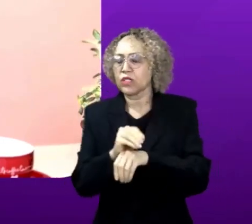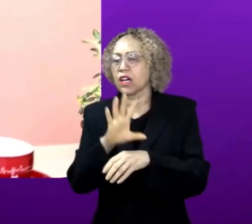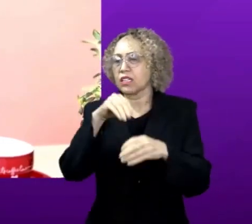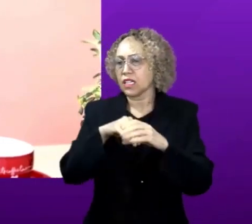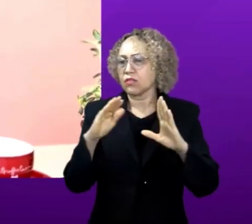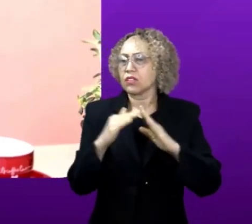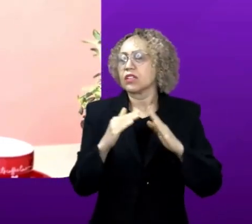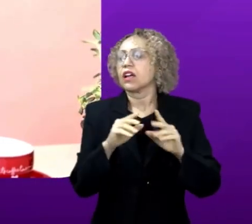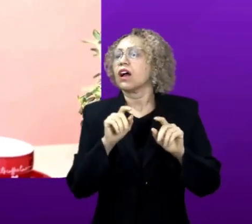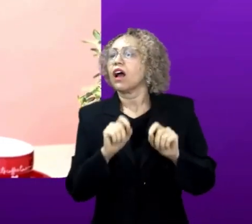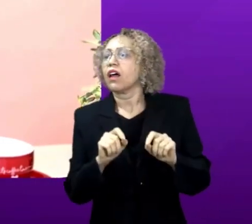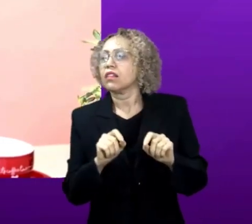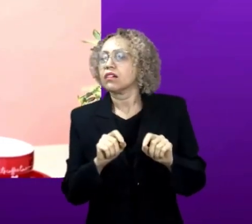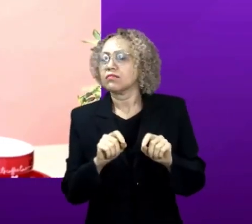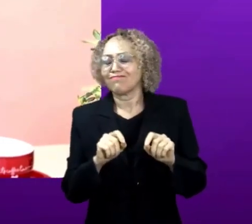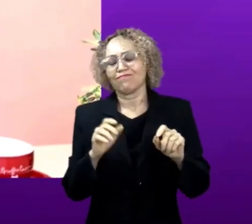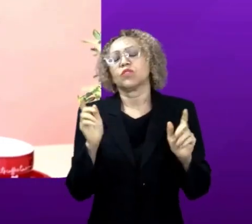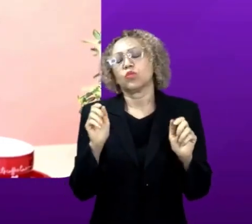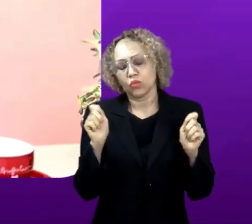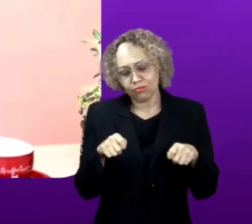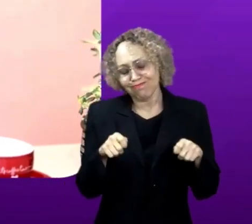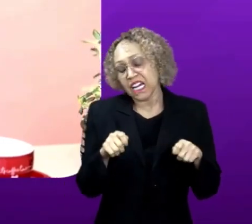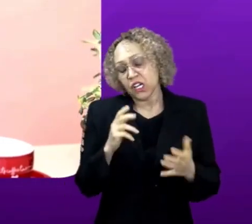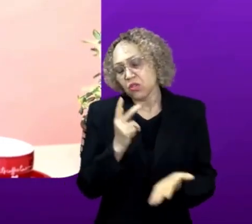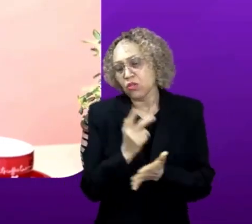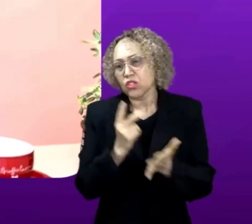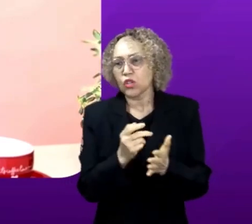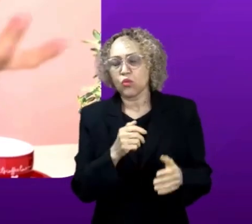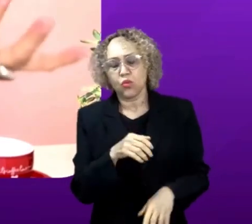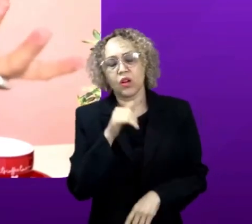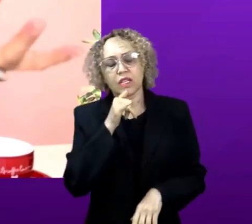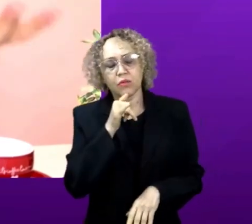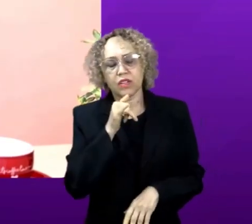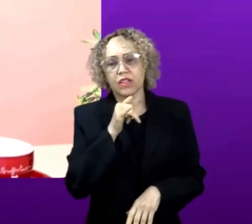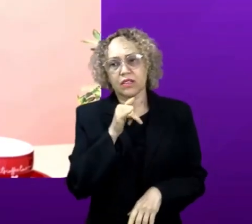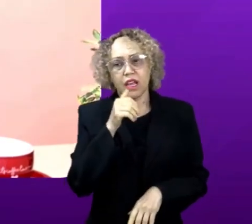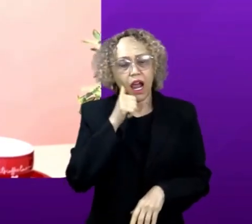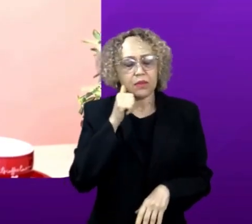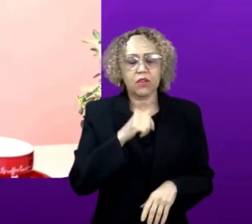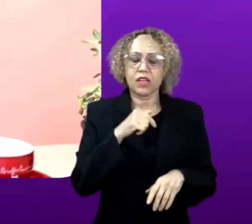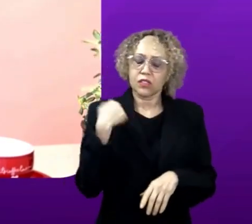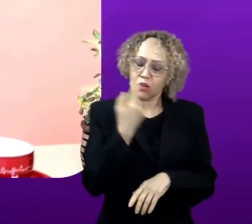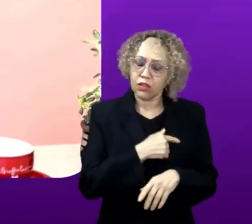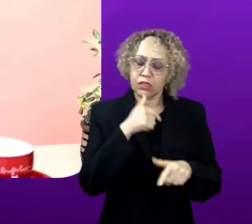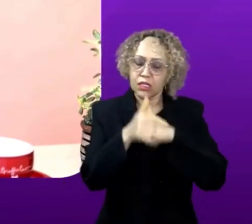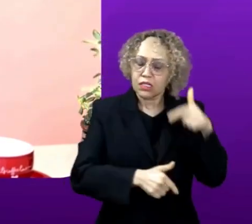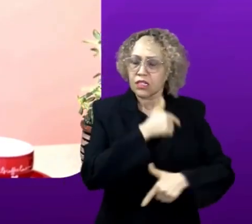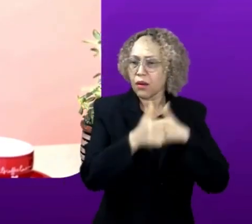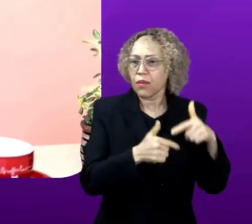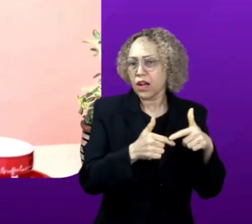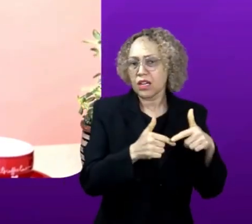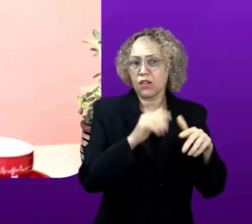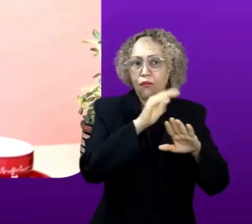ela permanece desigual mesmo quando as mulheres trabalham fora. Para a gente, que é mulher, parece uma coisa meio óbvia,